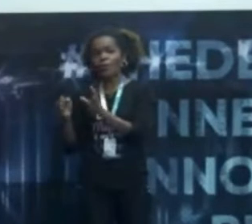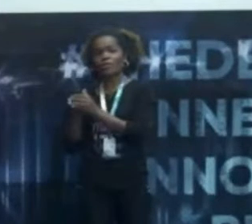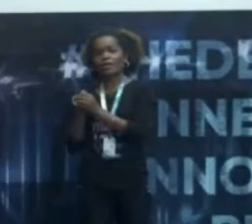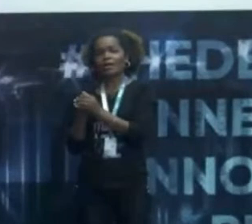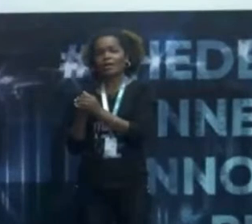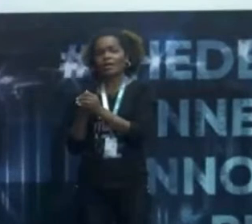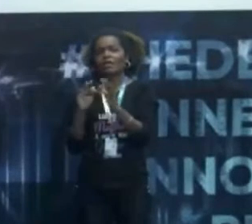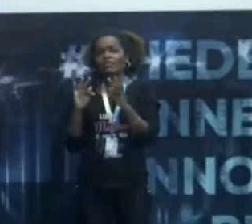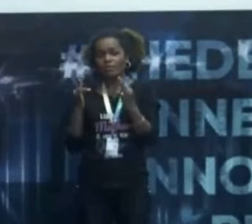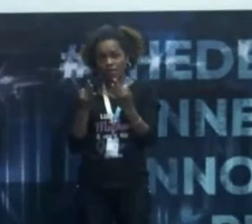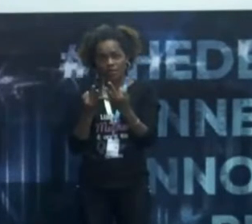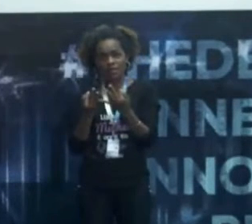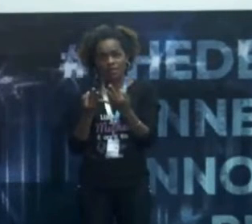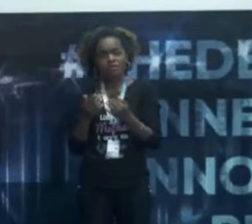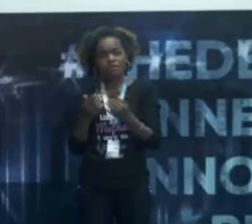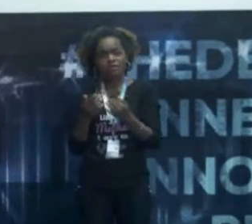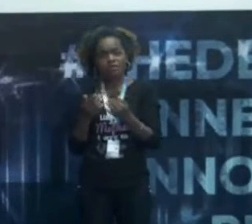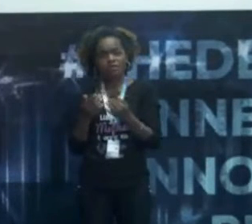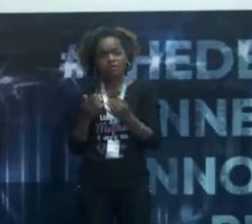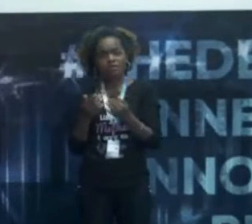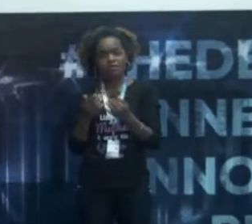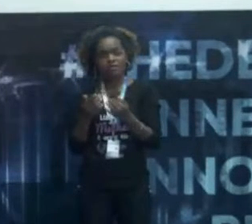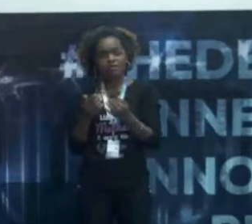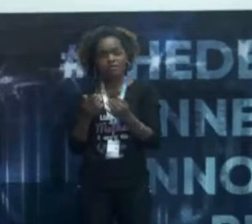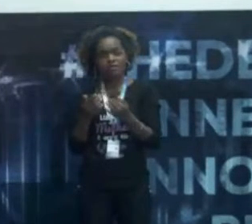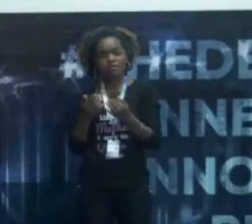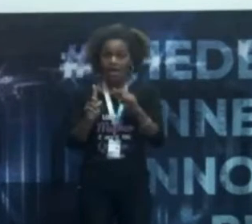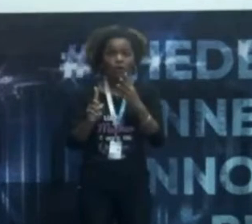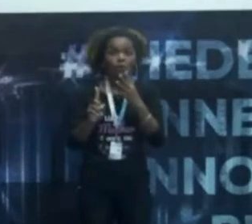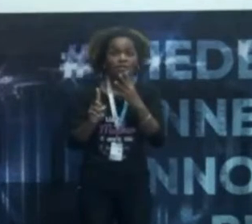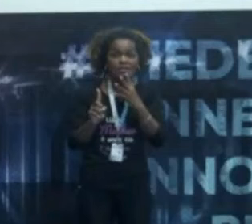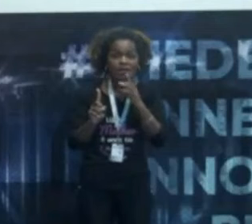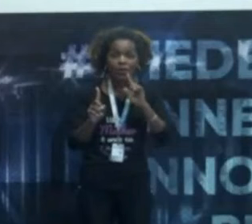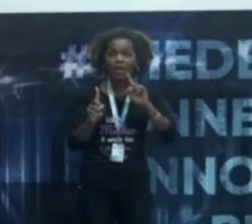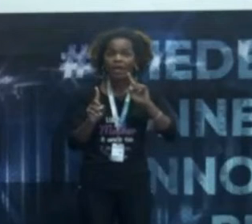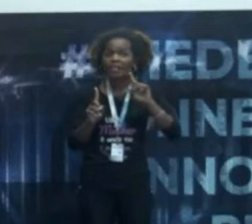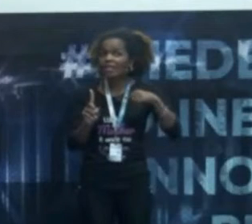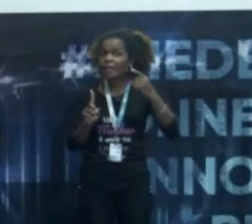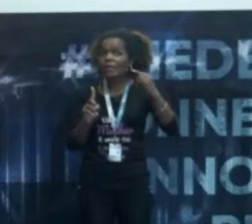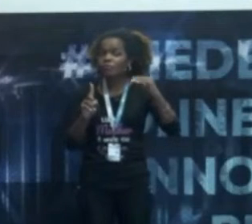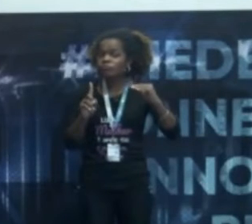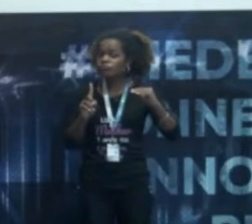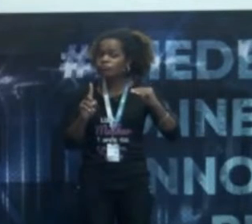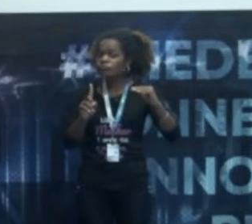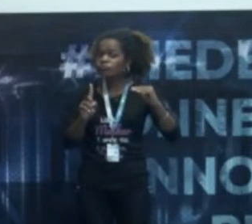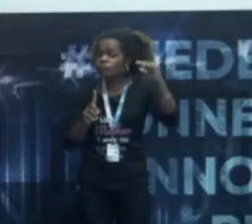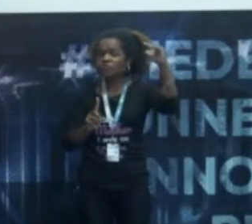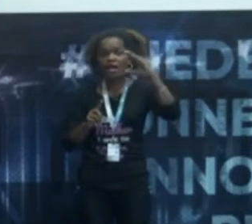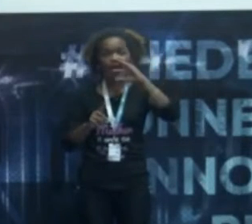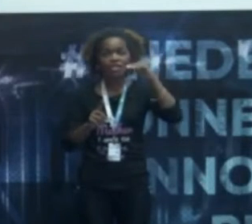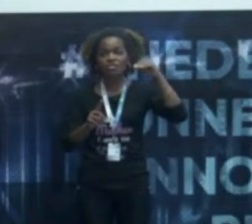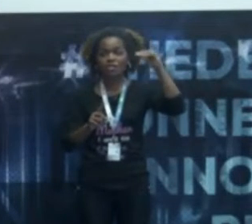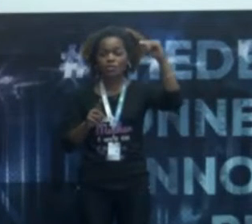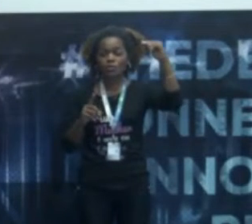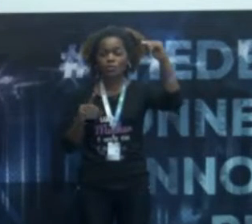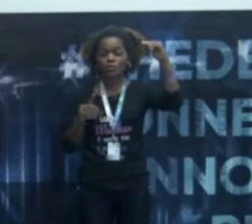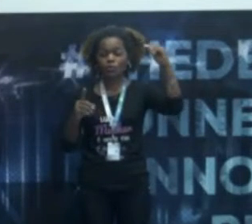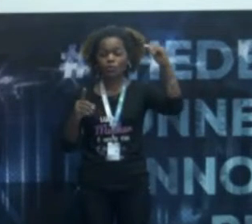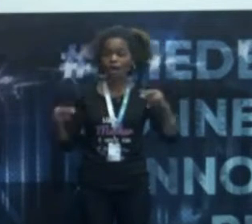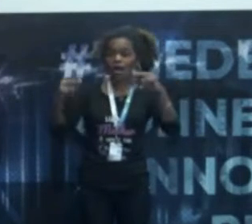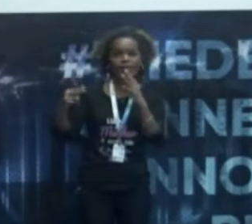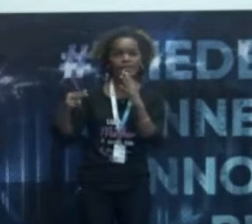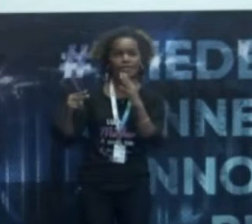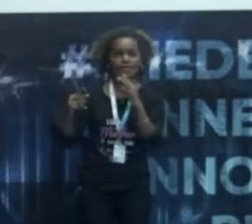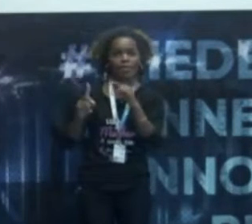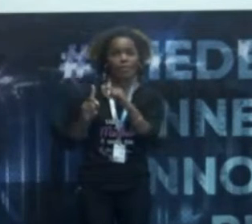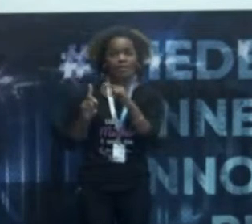família. Sim, eu fui conhecer ele depois de grande, que aí ele foi ter a vida dele, ele casou, mas ele viveu